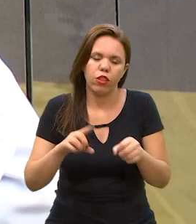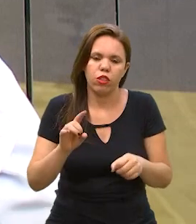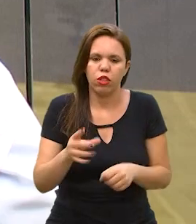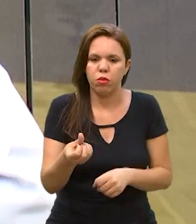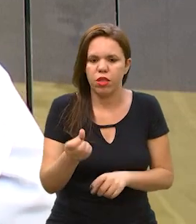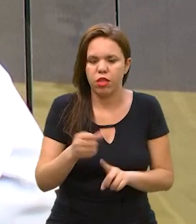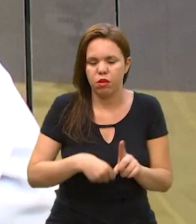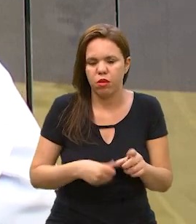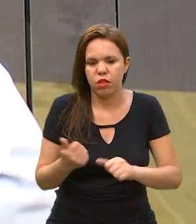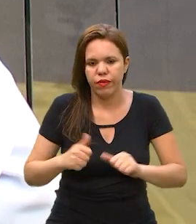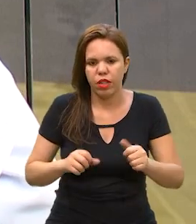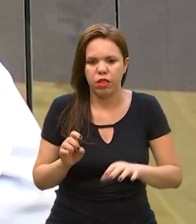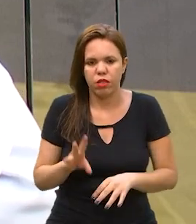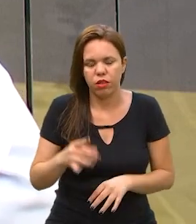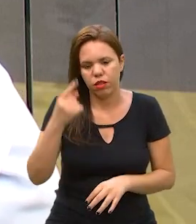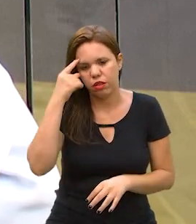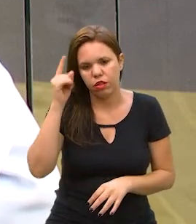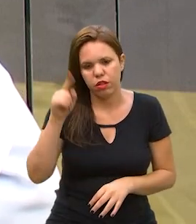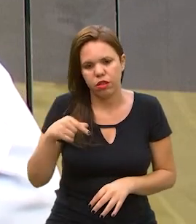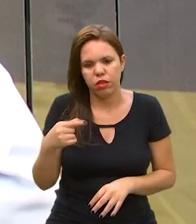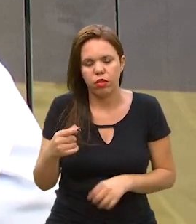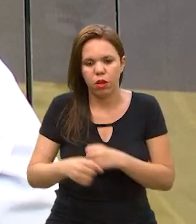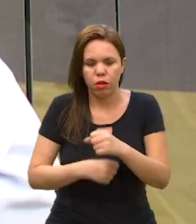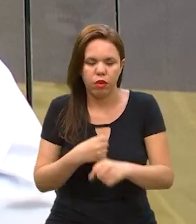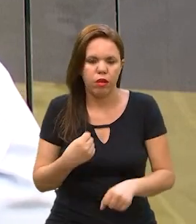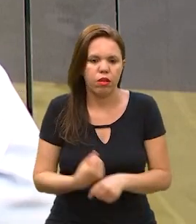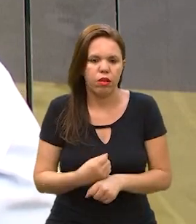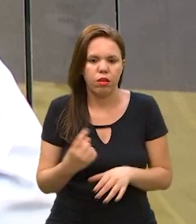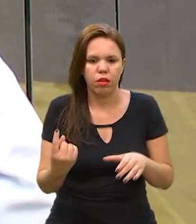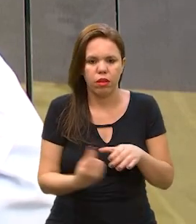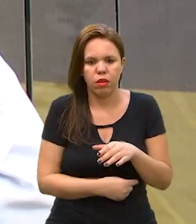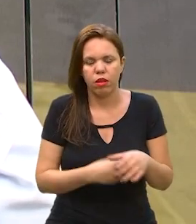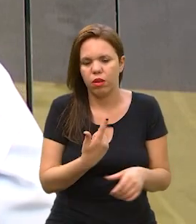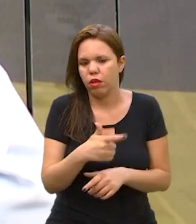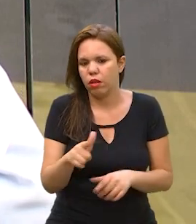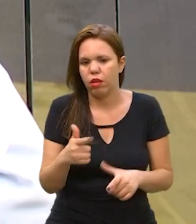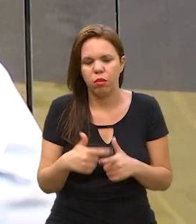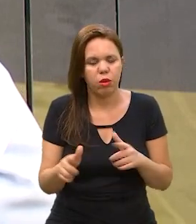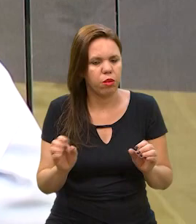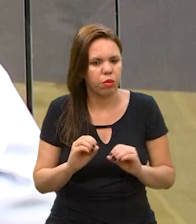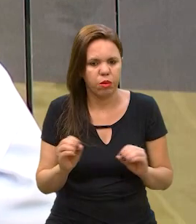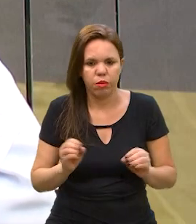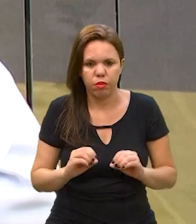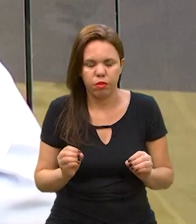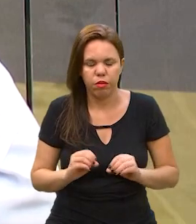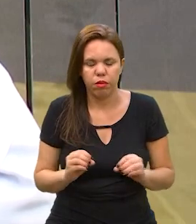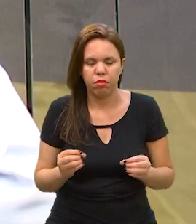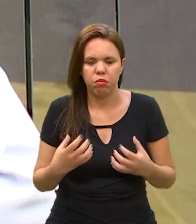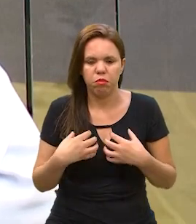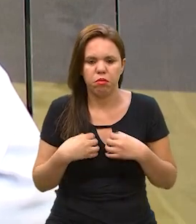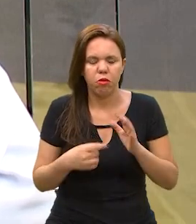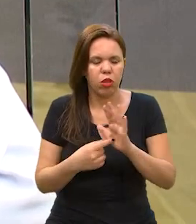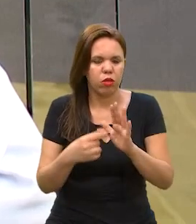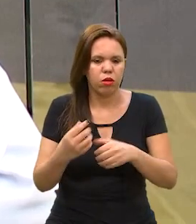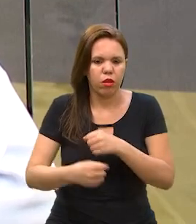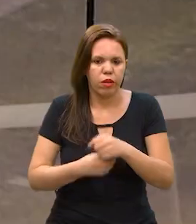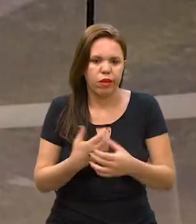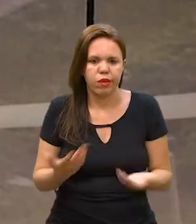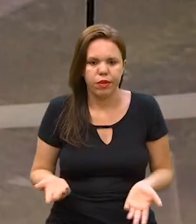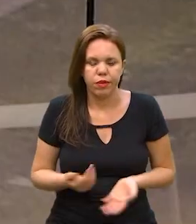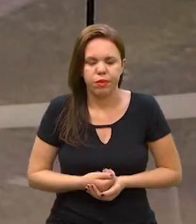gente reavaliar. O ideal seria anualmente, um paciente que não tem nenhuma comorbidade, nenhum sintoma,